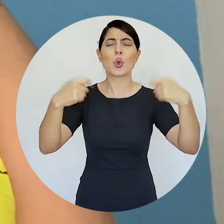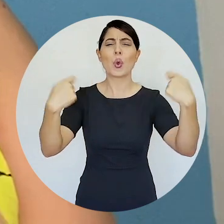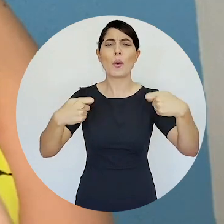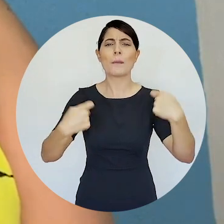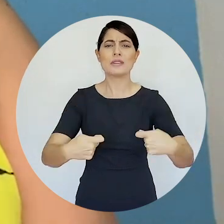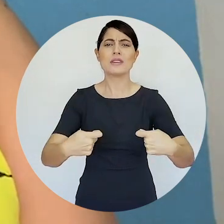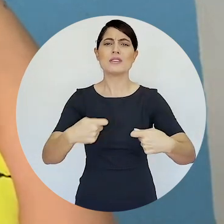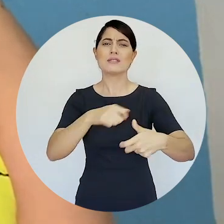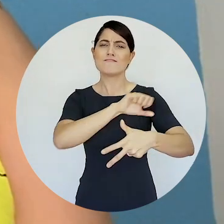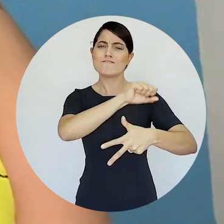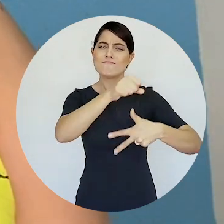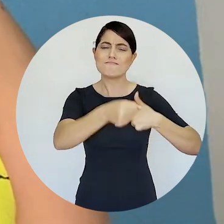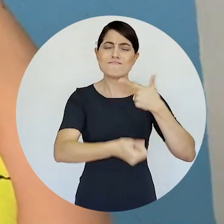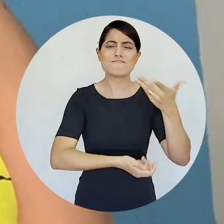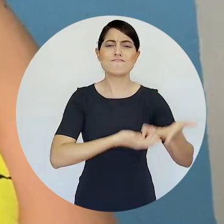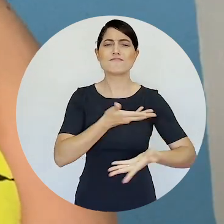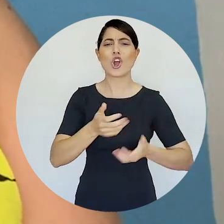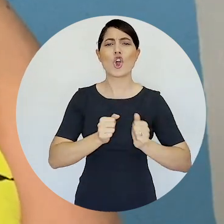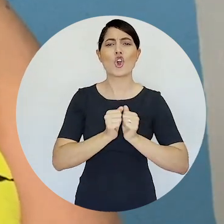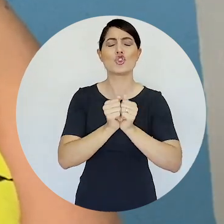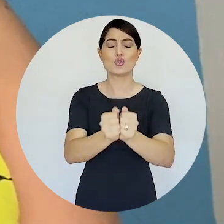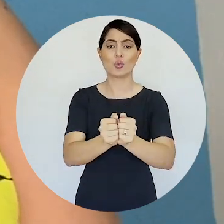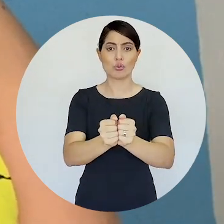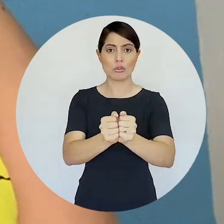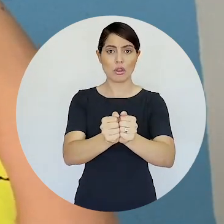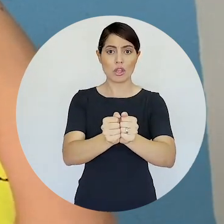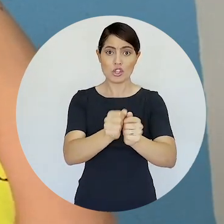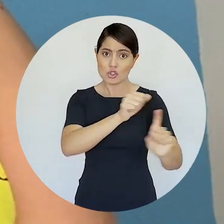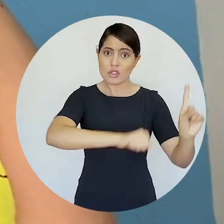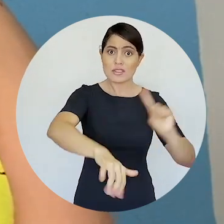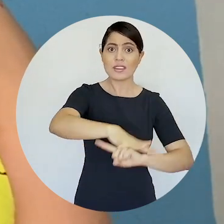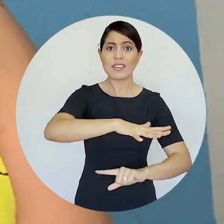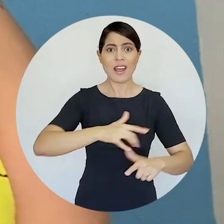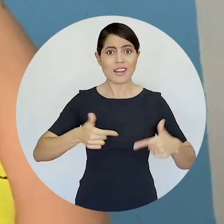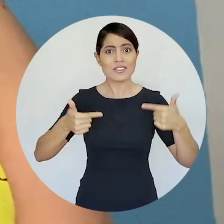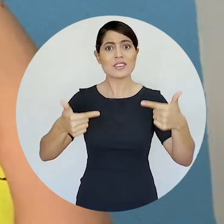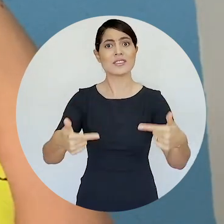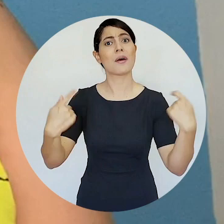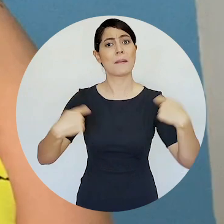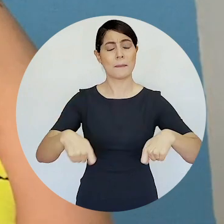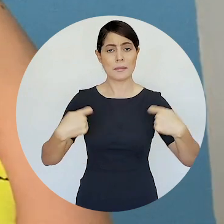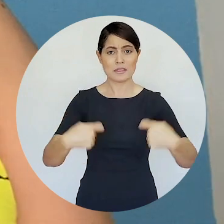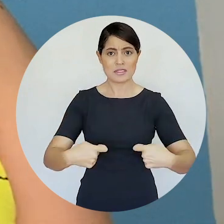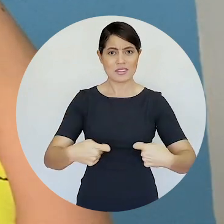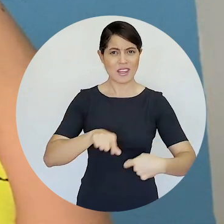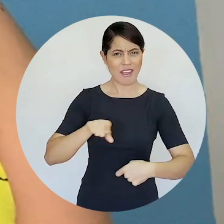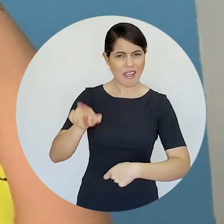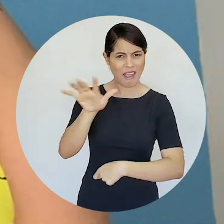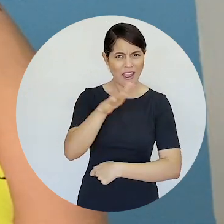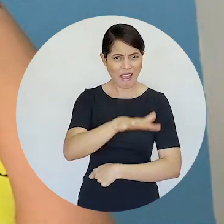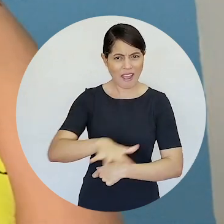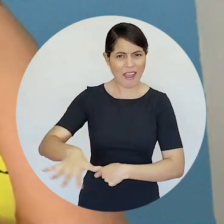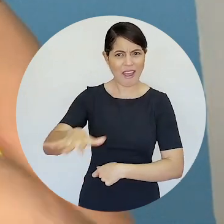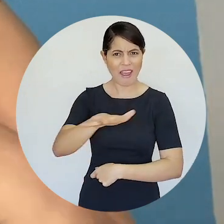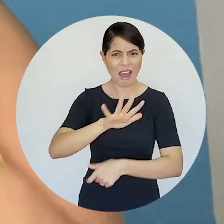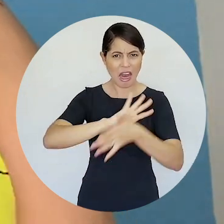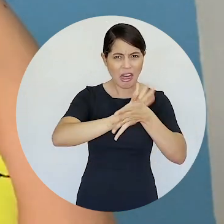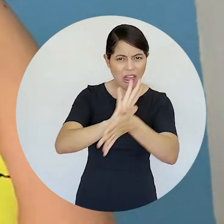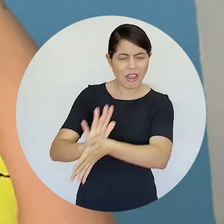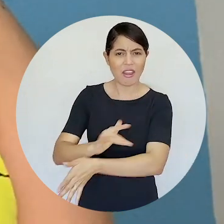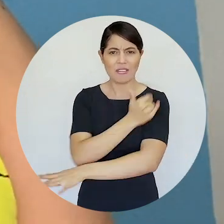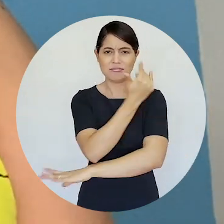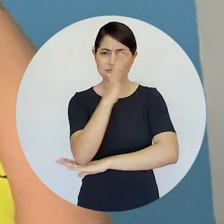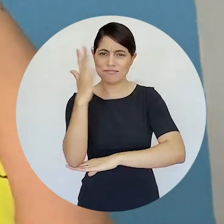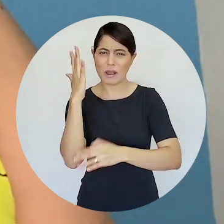equilibrado precisa unir forças com o poder público e toda a sociedade. O desmatamento também é um problema nosso,